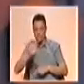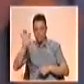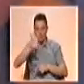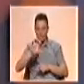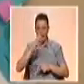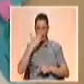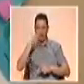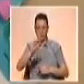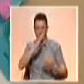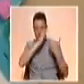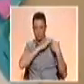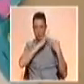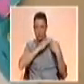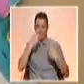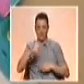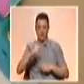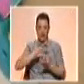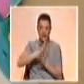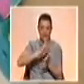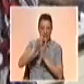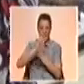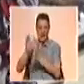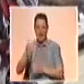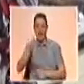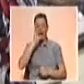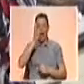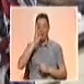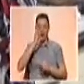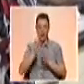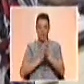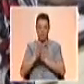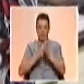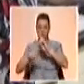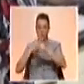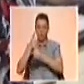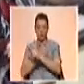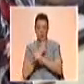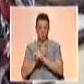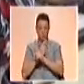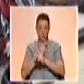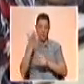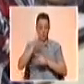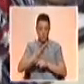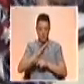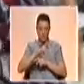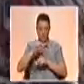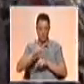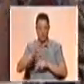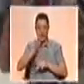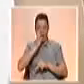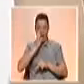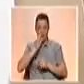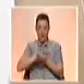assumir uma atitude responsável, que é reciclar a água já utilizada e aproveitá-la para outros fins. Por exemplo, usar a água de